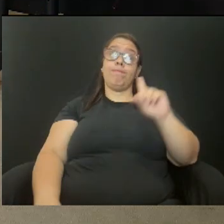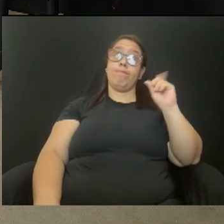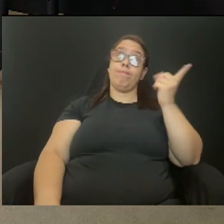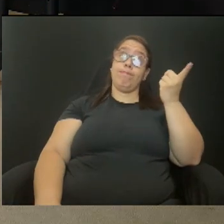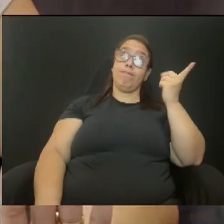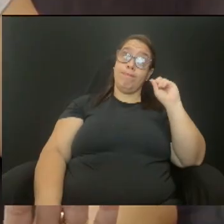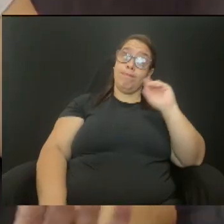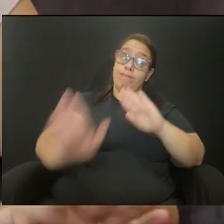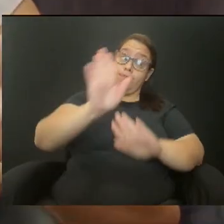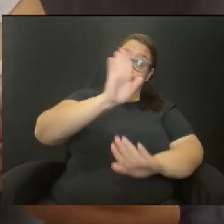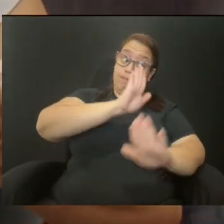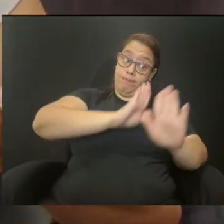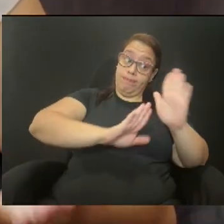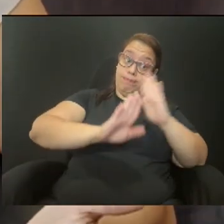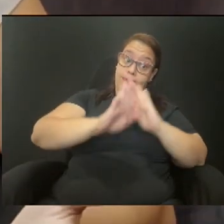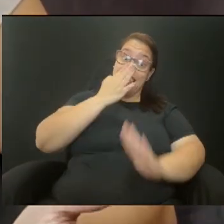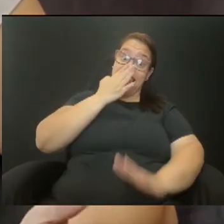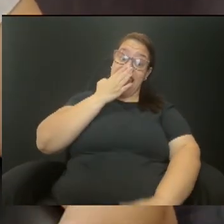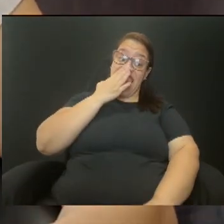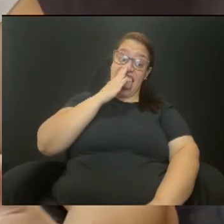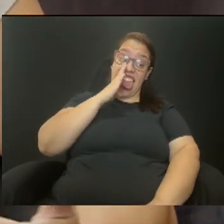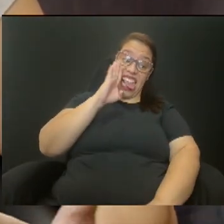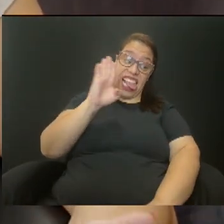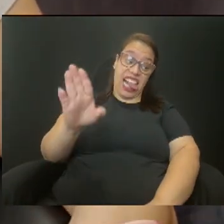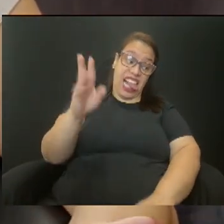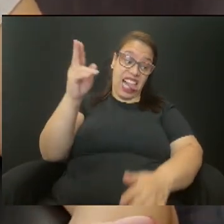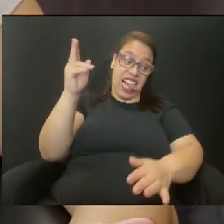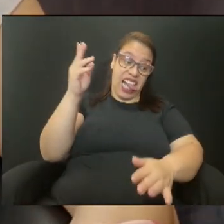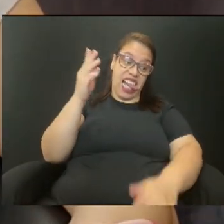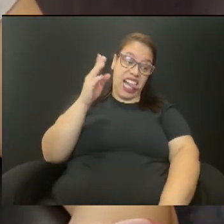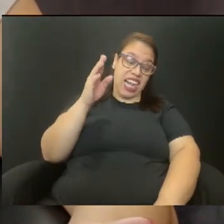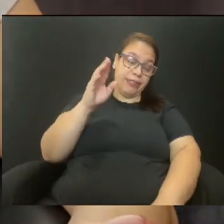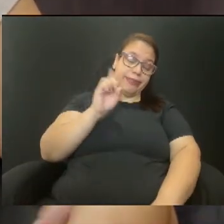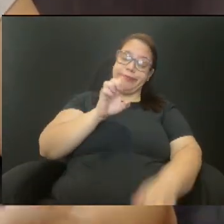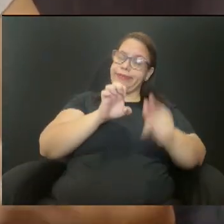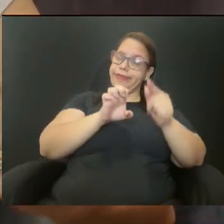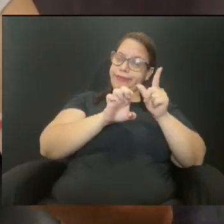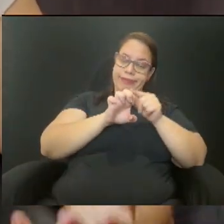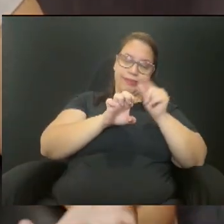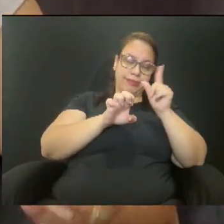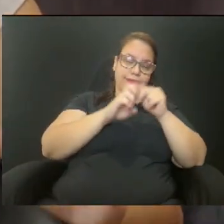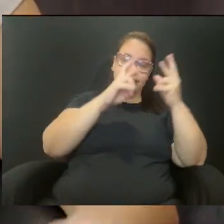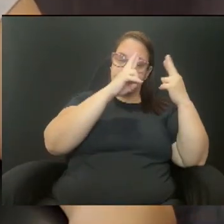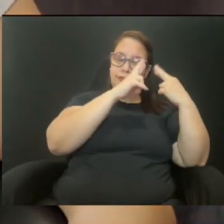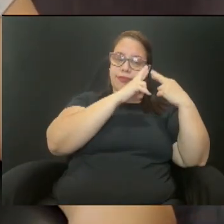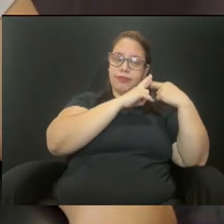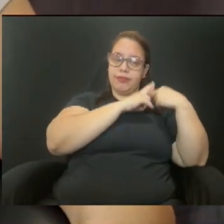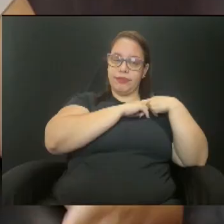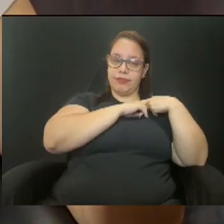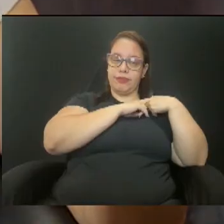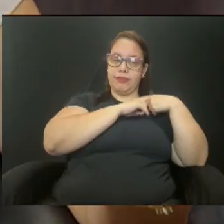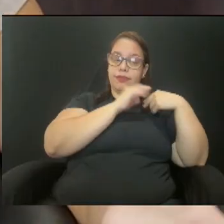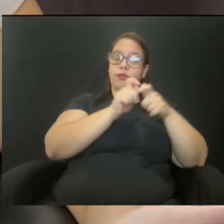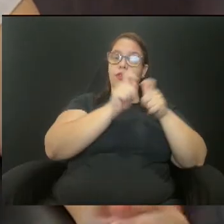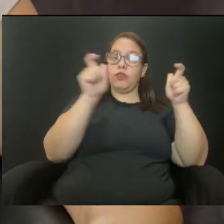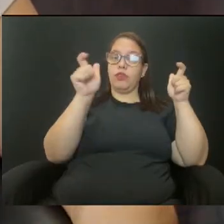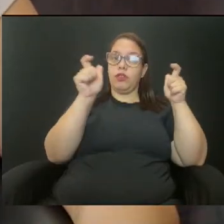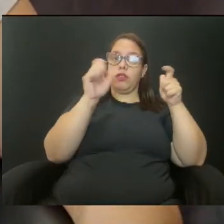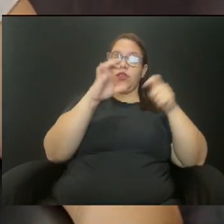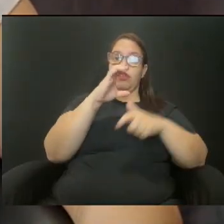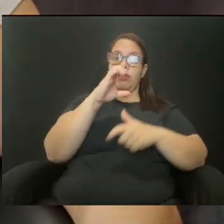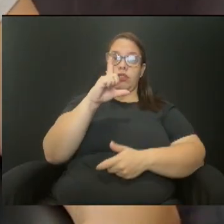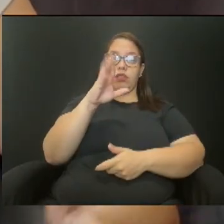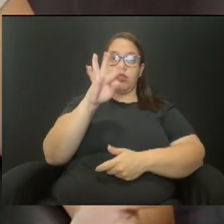falsas promessas. Eh, Empreender exige responsabilidade muito maior do que ser CLT, porque você tem uma empresa que